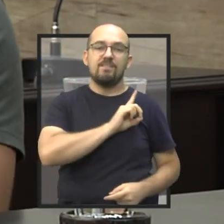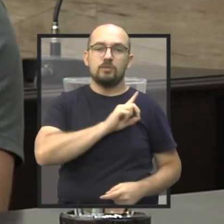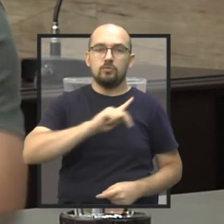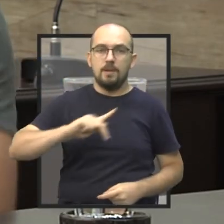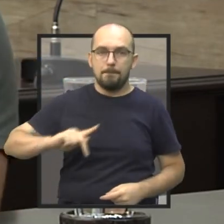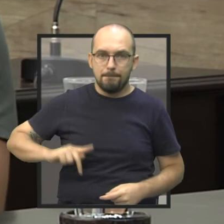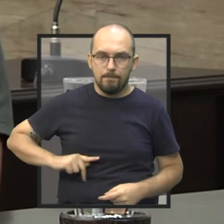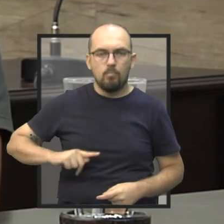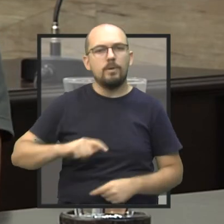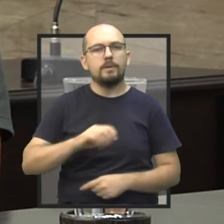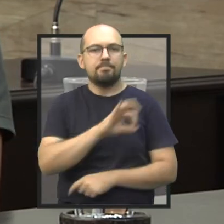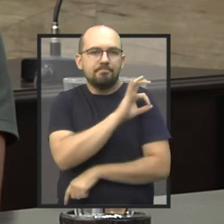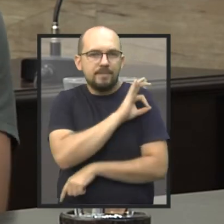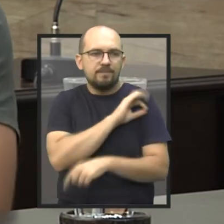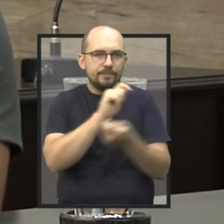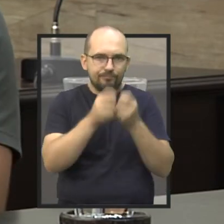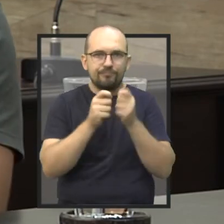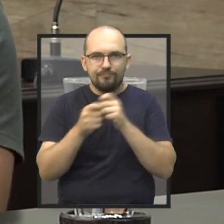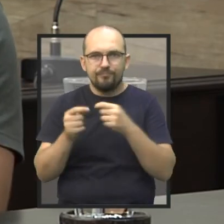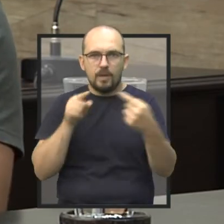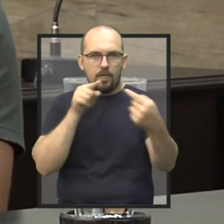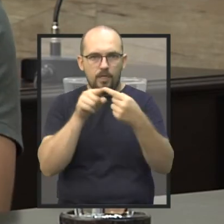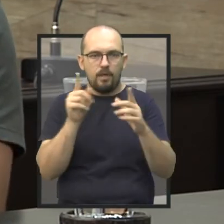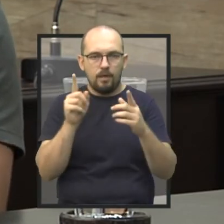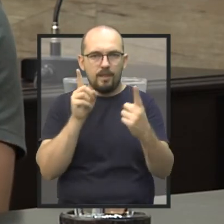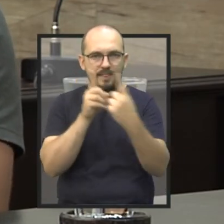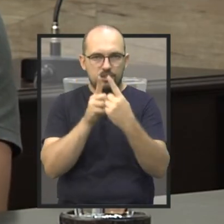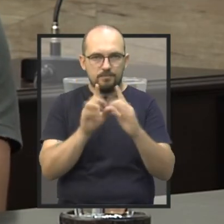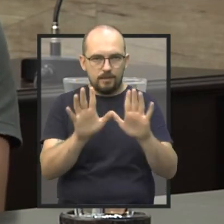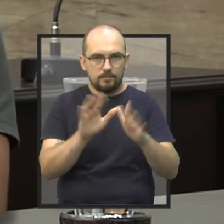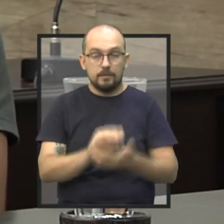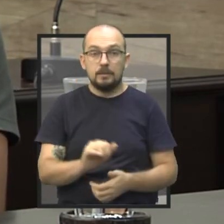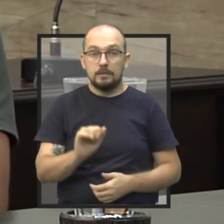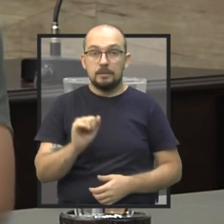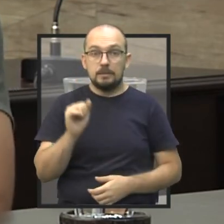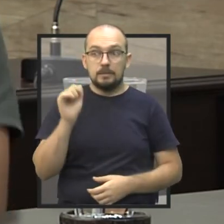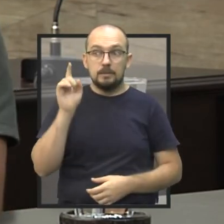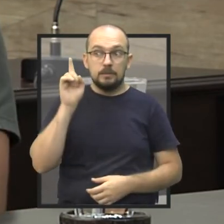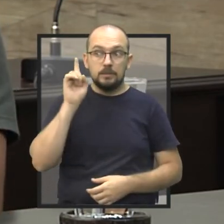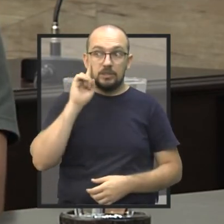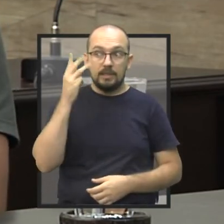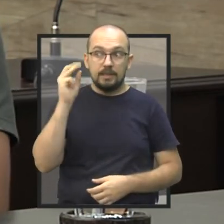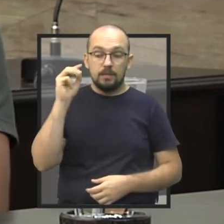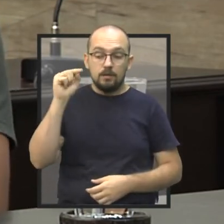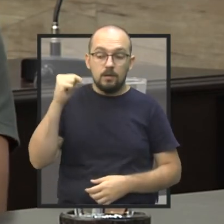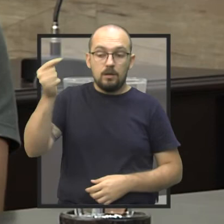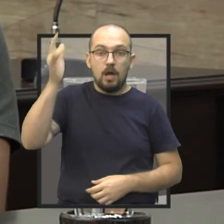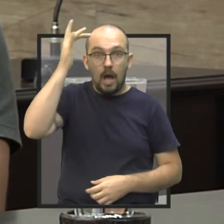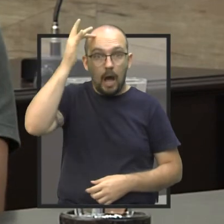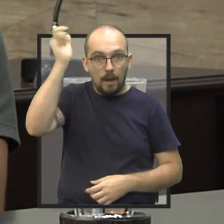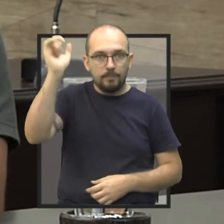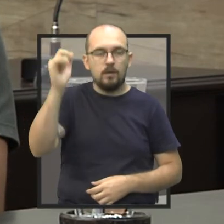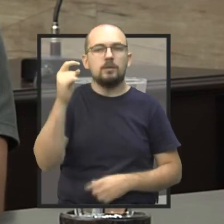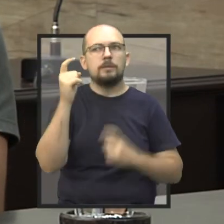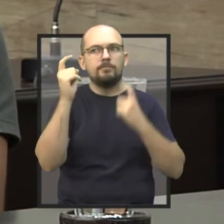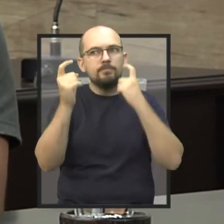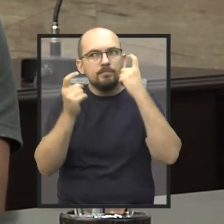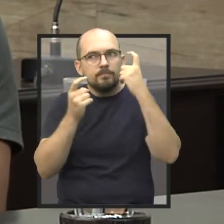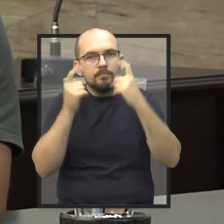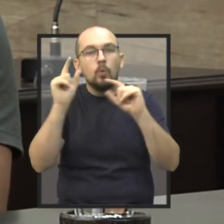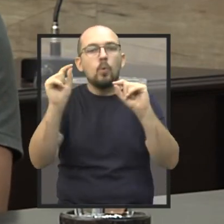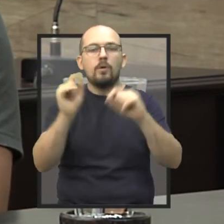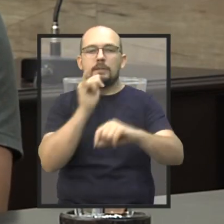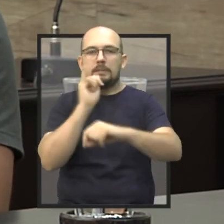Pública, teve que se adequar para fazer esse tipo de atendimento. Agora, a nossa preocupação no dia seguinte da enchente foi uma preocupação um pouco mais estrutural.